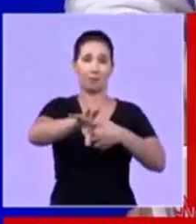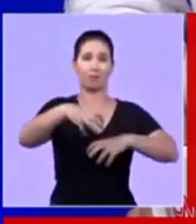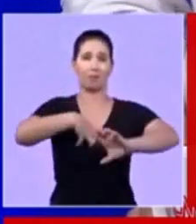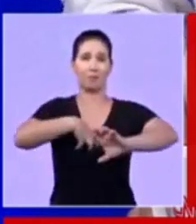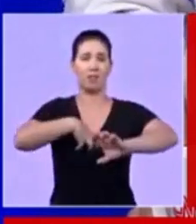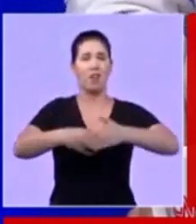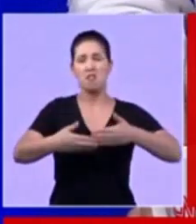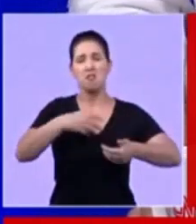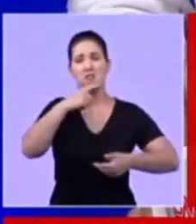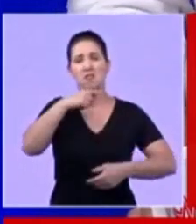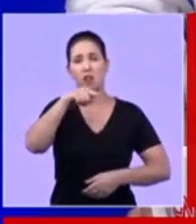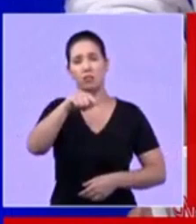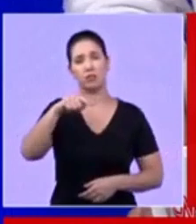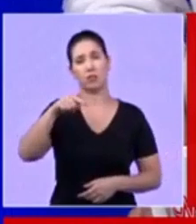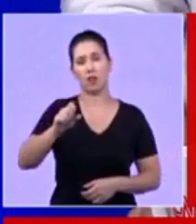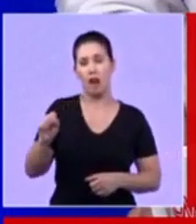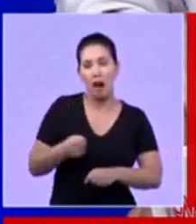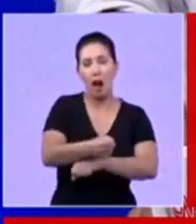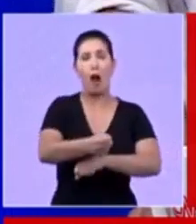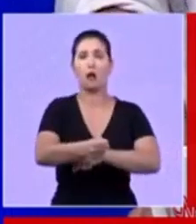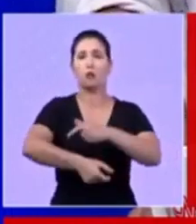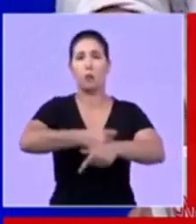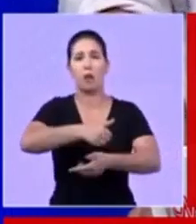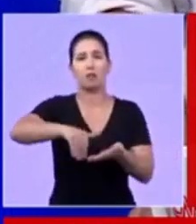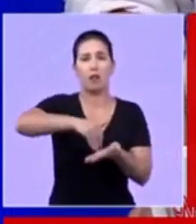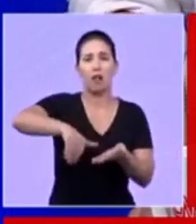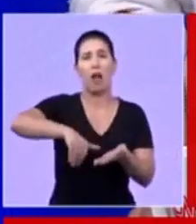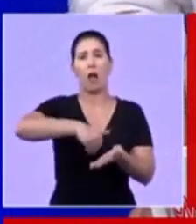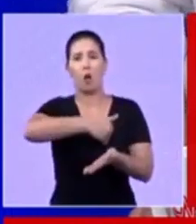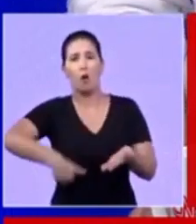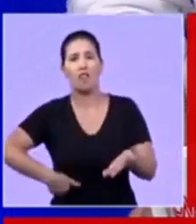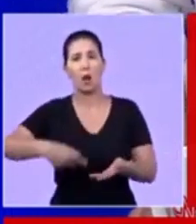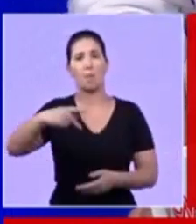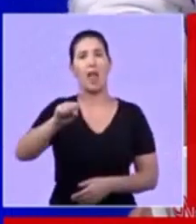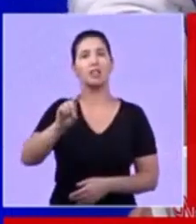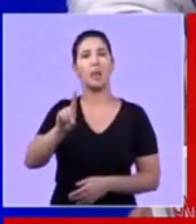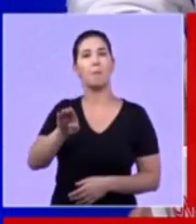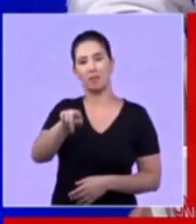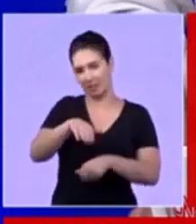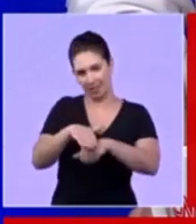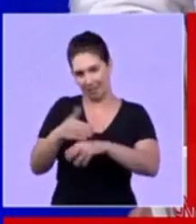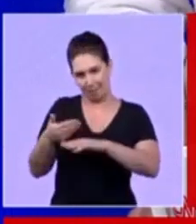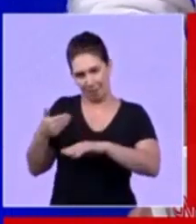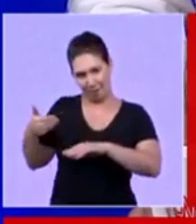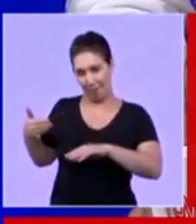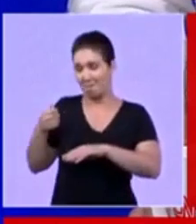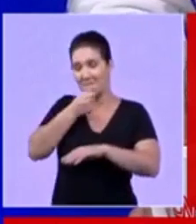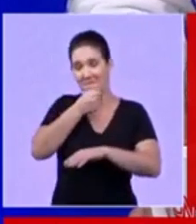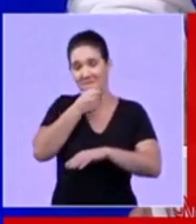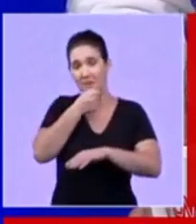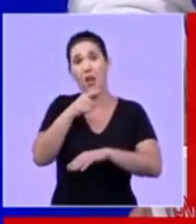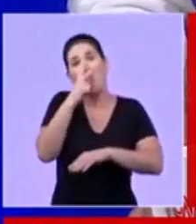data te dá nenhuma data para lamentar te dar o cargo de Secretário nos governos do PSDB que você teve te dar a